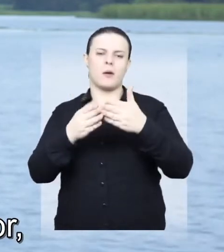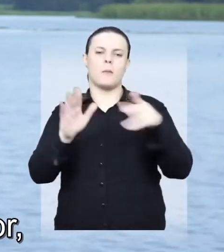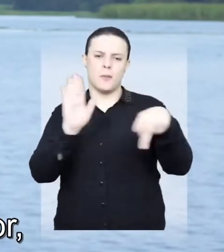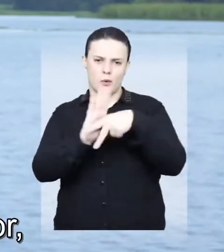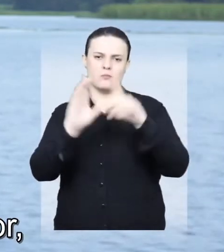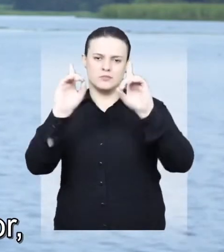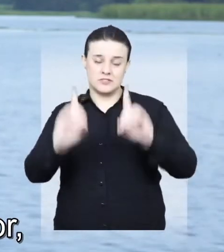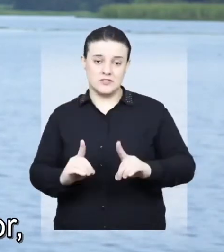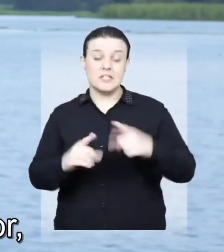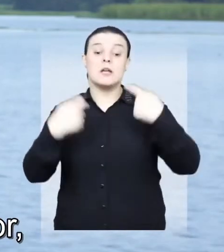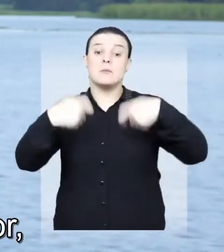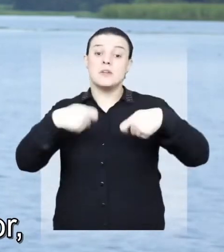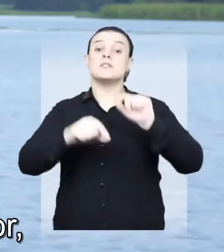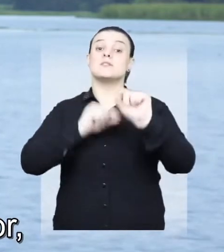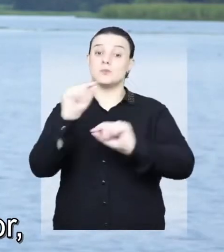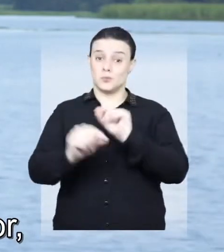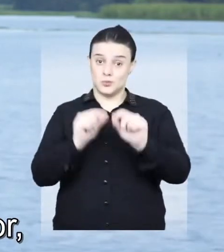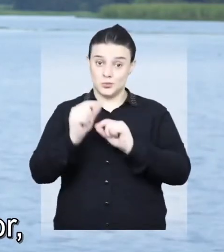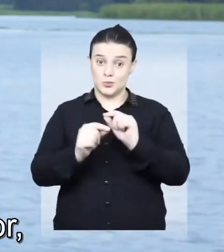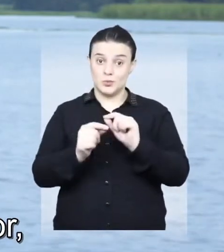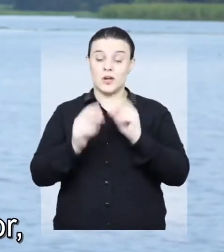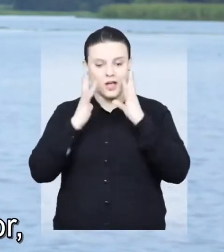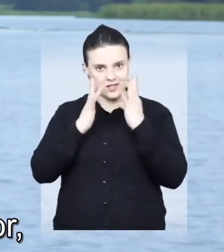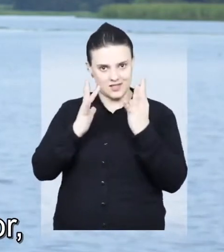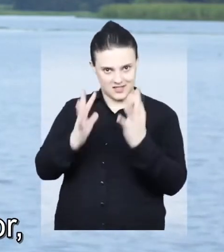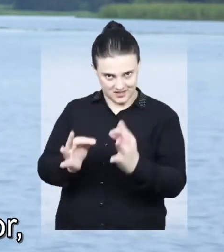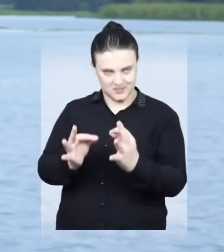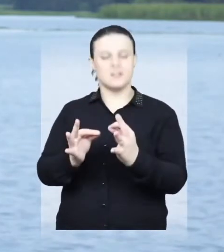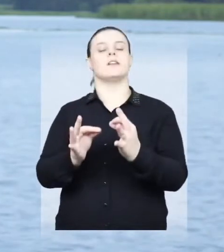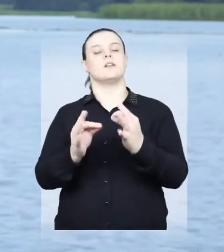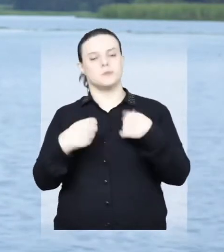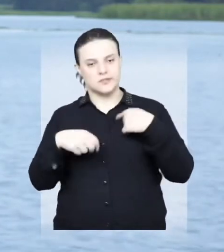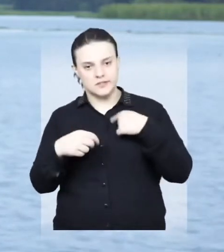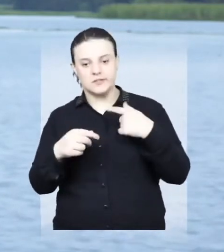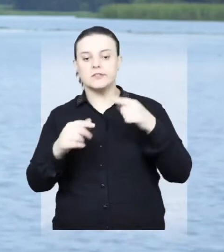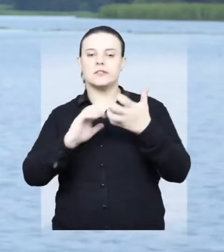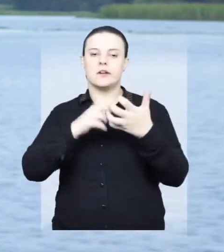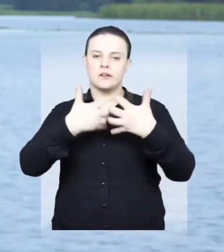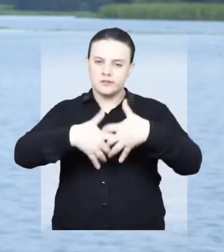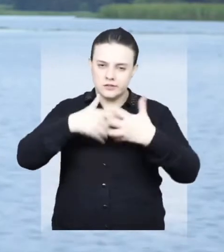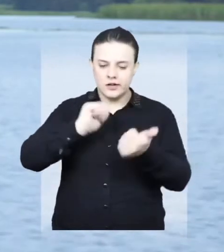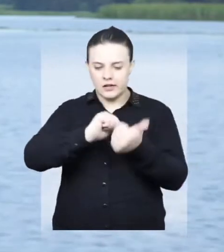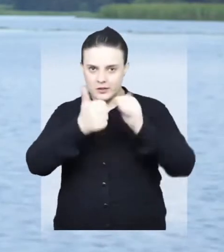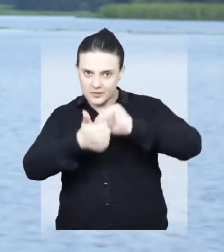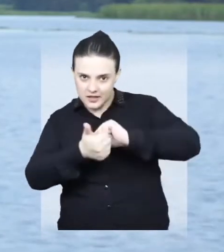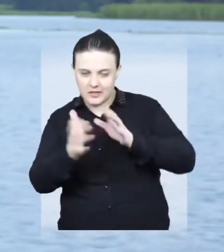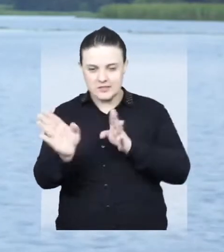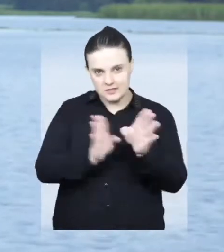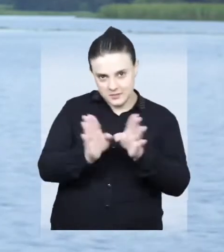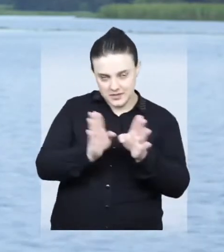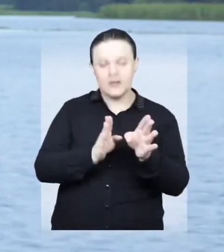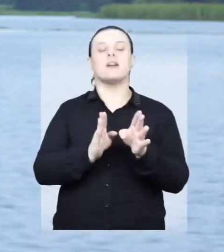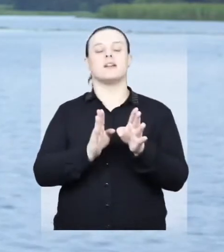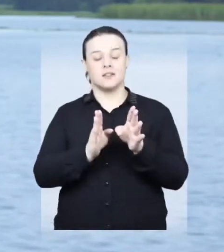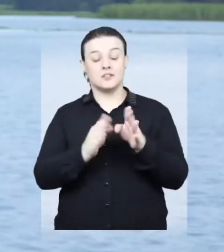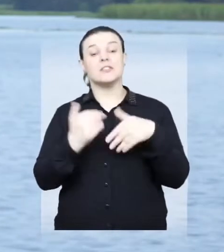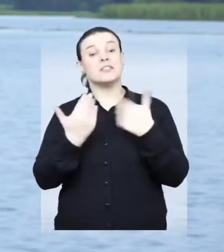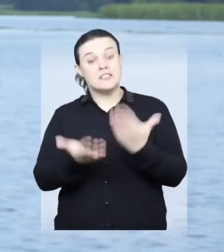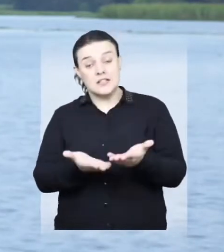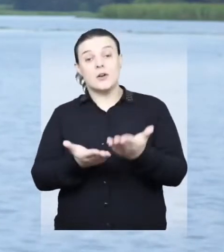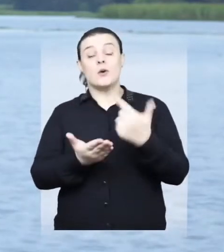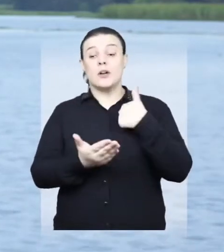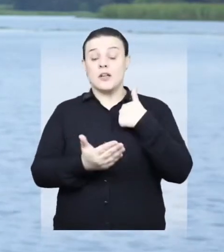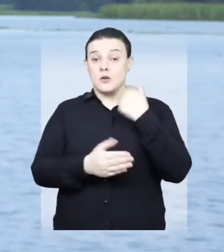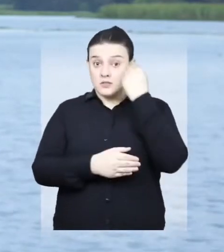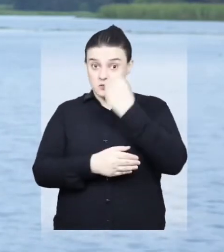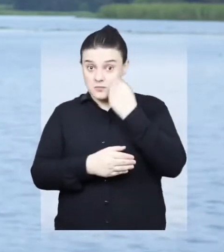precisa de uma atenção maior, de equipamentos adaptados, de uma acessibilidade. Então a